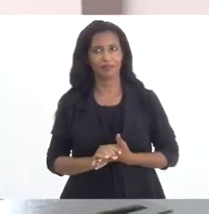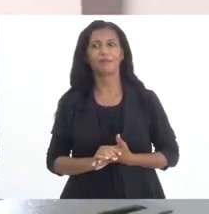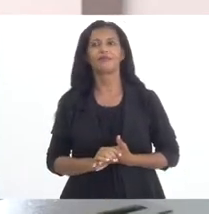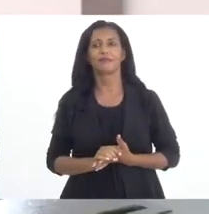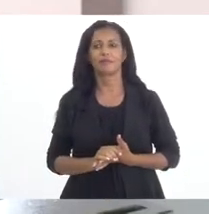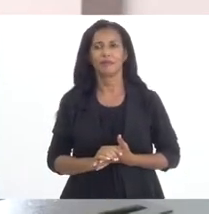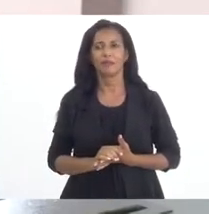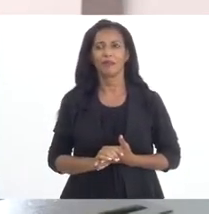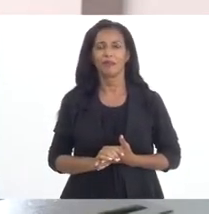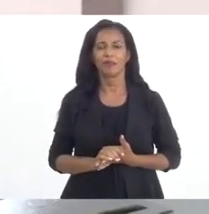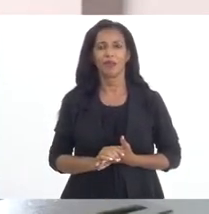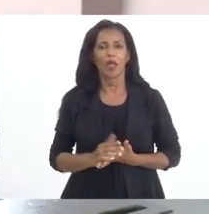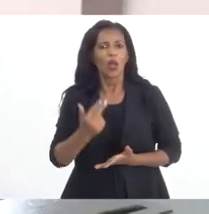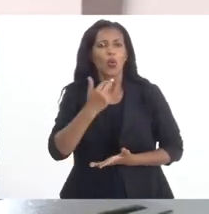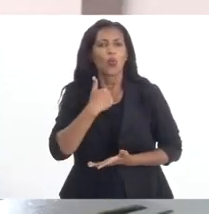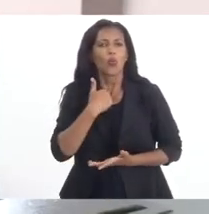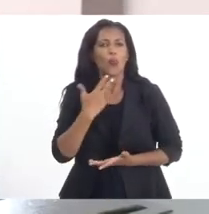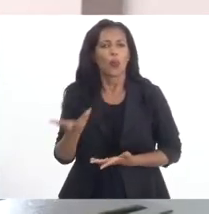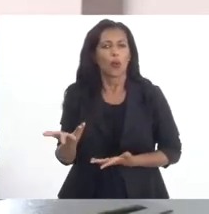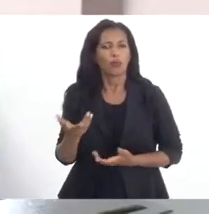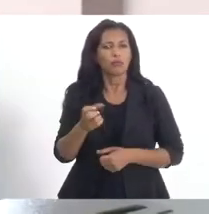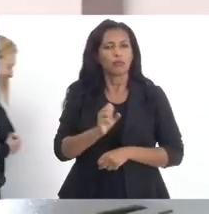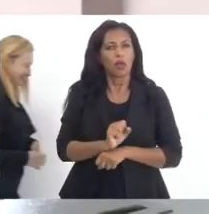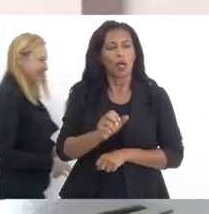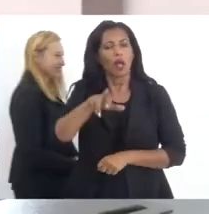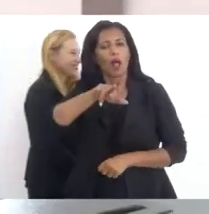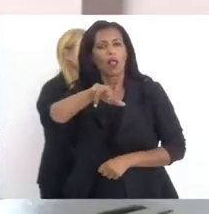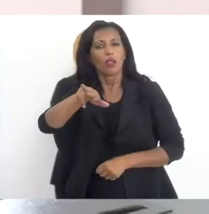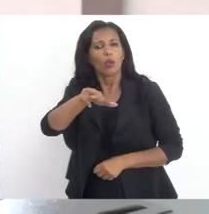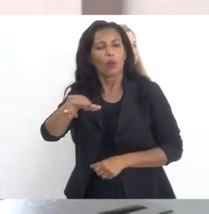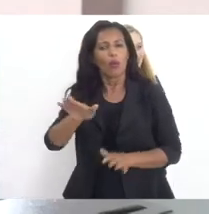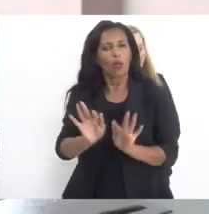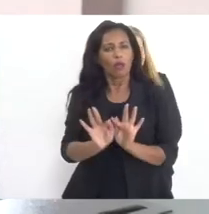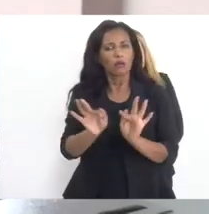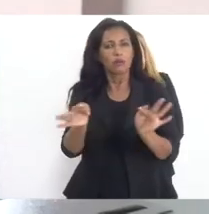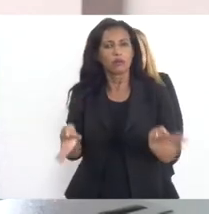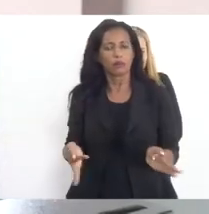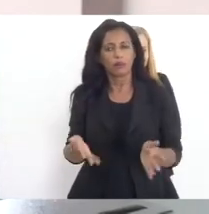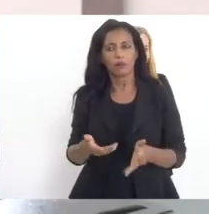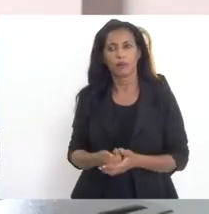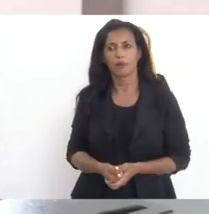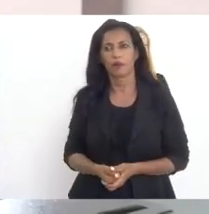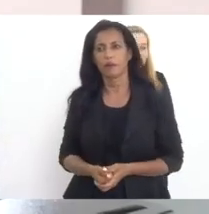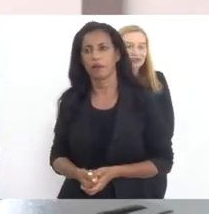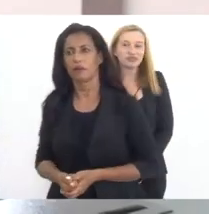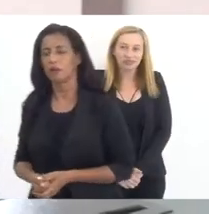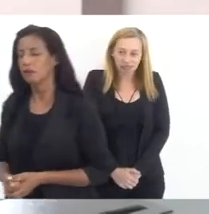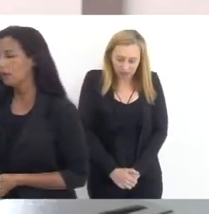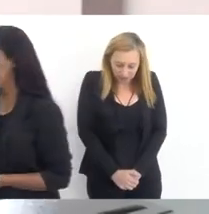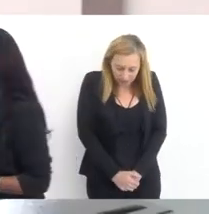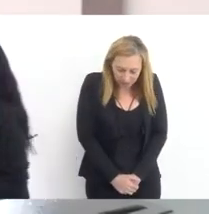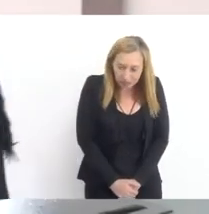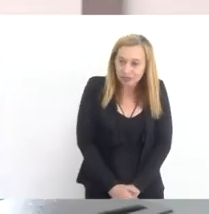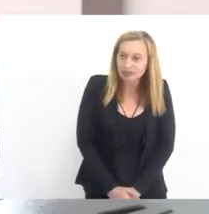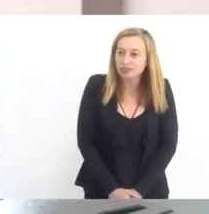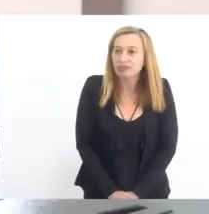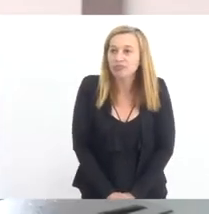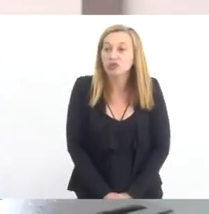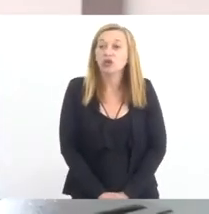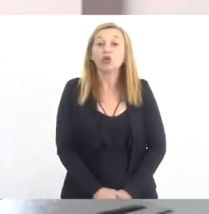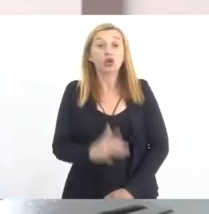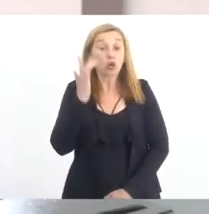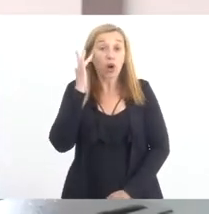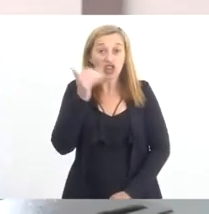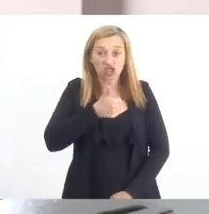Então, o investimento tem que ser feito, não é apenas, é uma solução, é uma solução. Mas o que eu acho que deveria